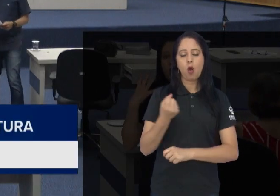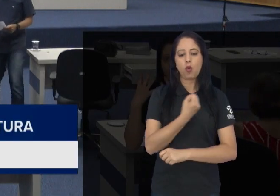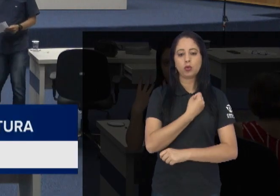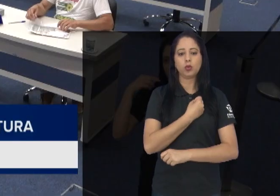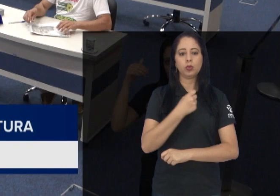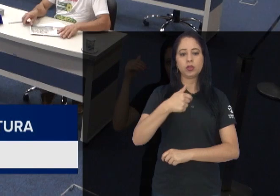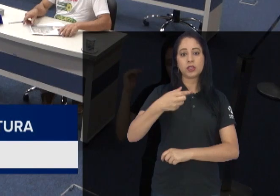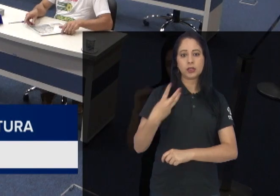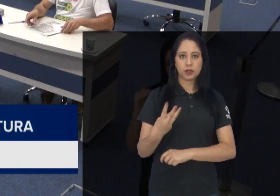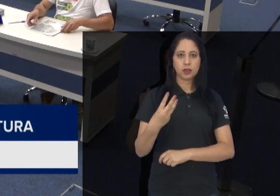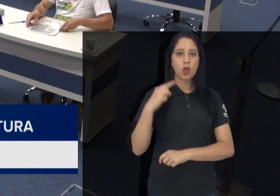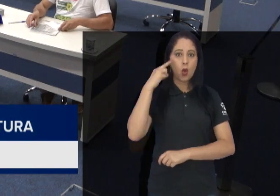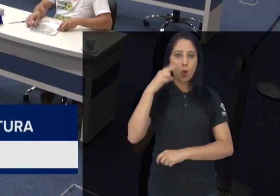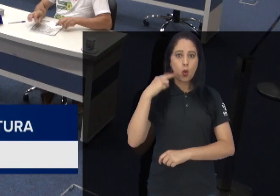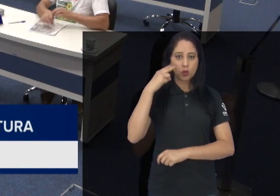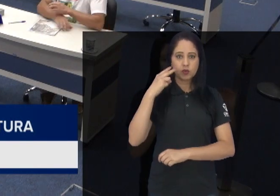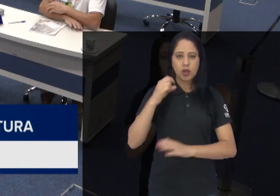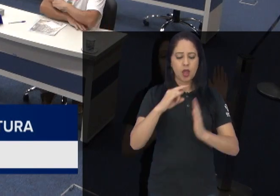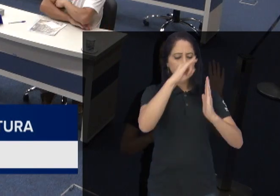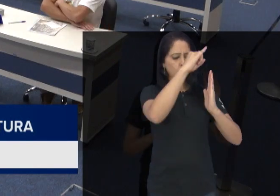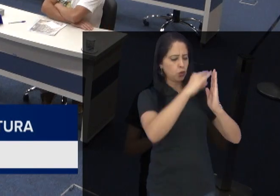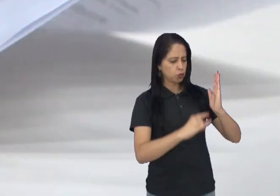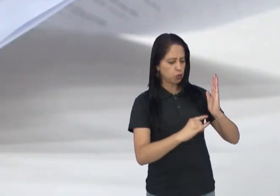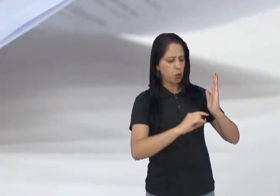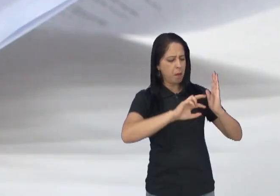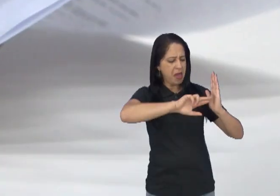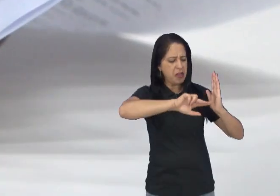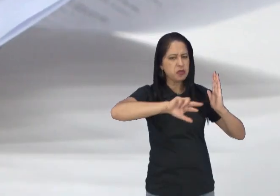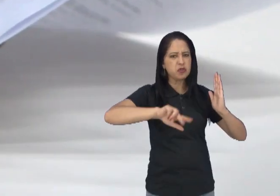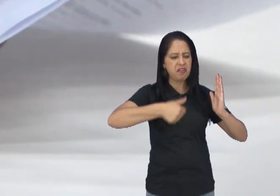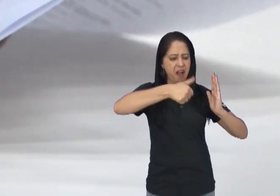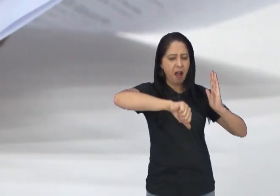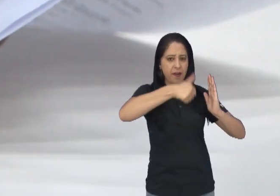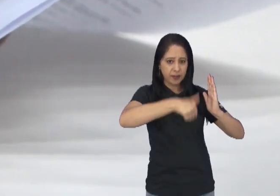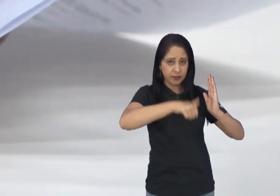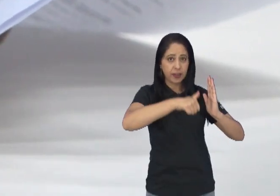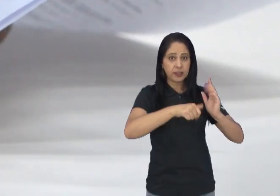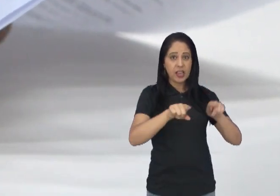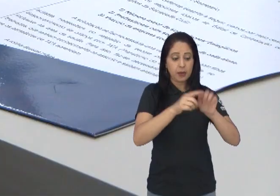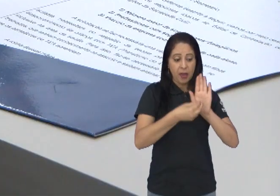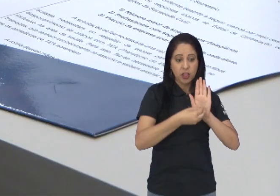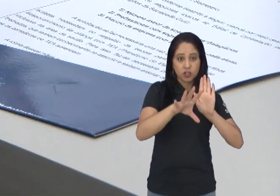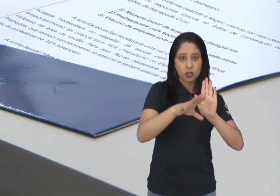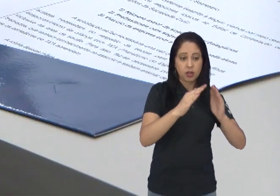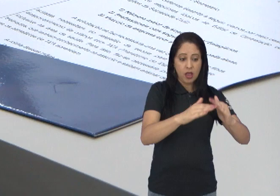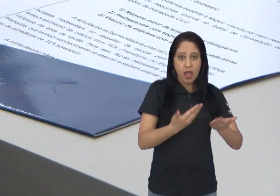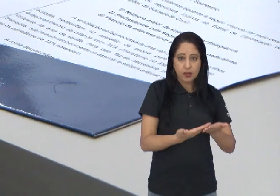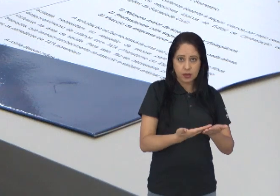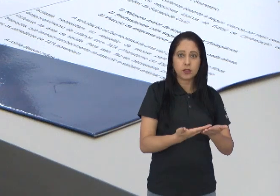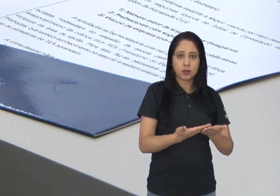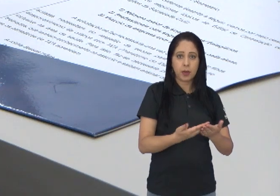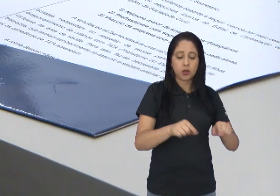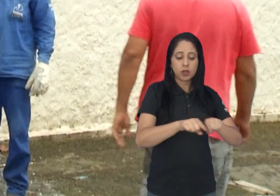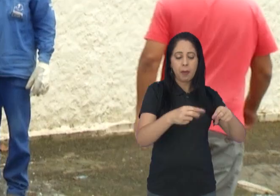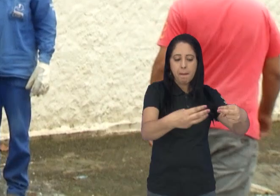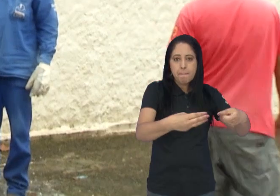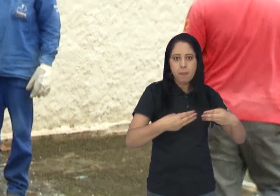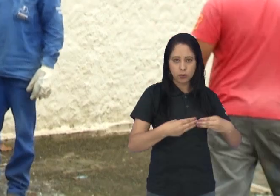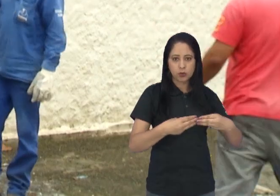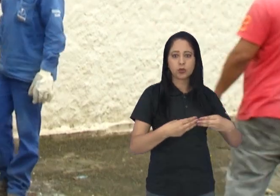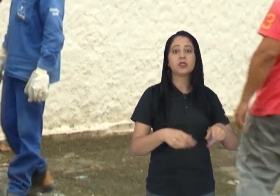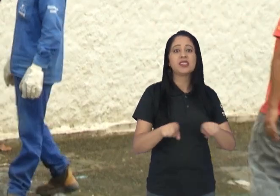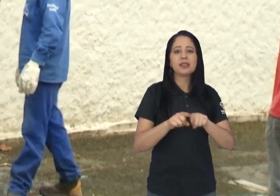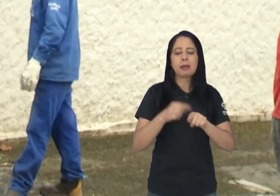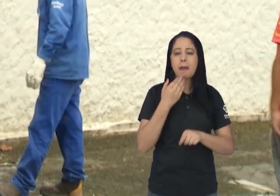sessão, os vereadores apreciaram uma série de documentos, entre indicações, requerimentos e moções, além